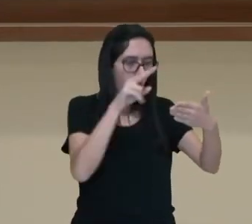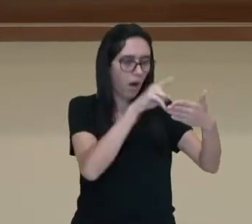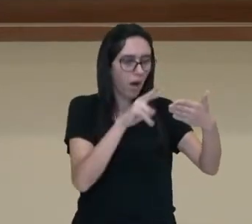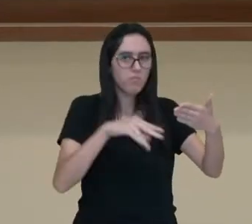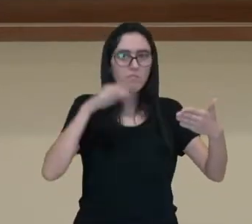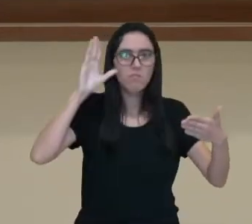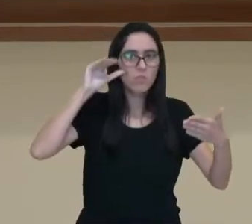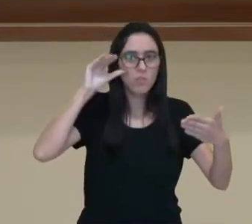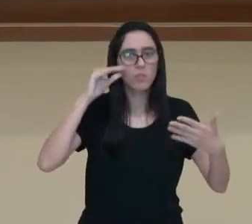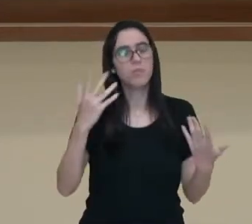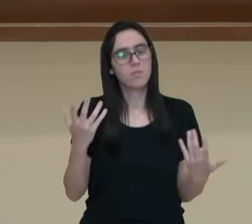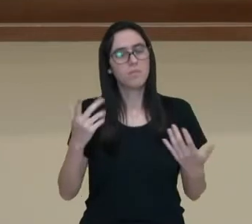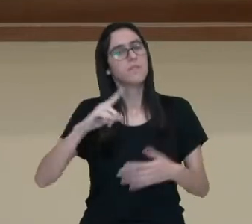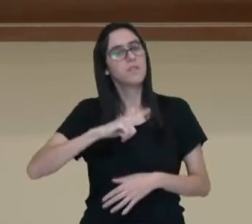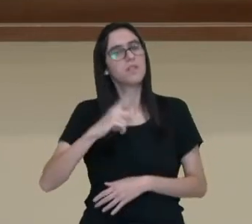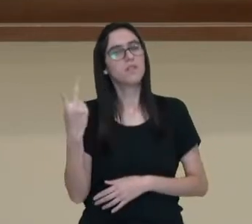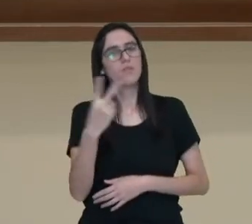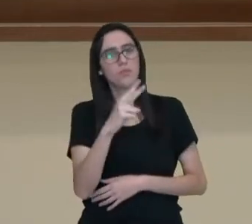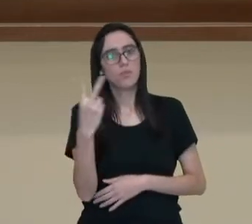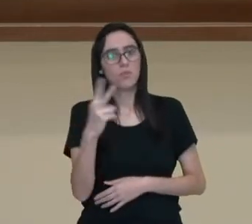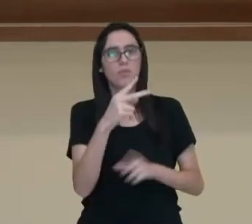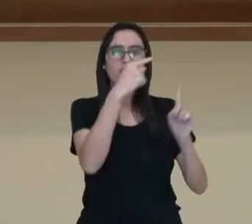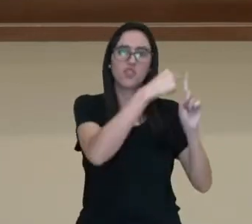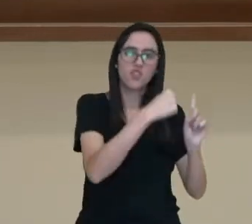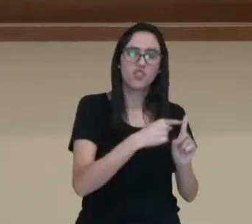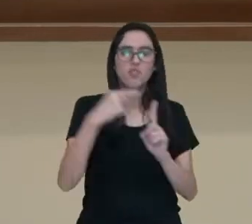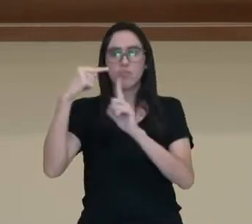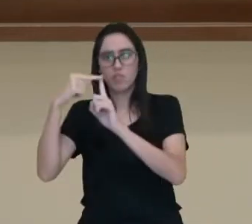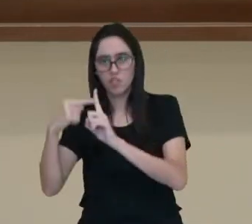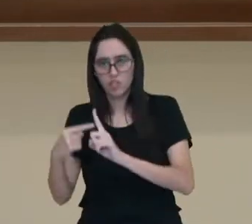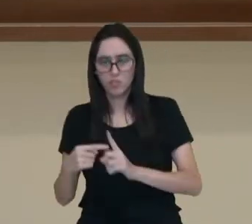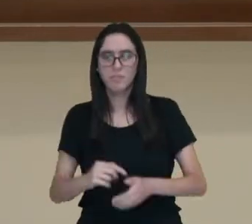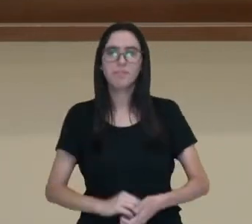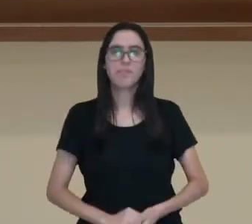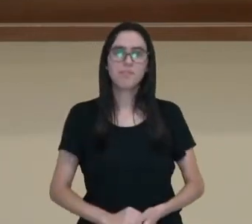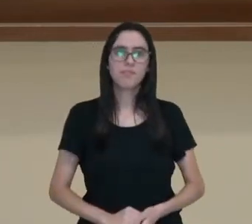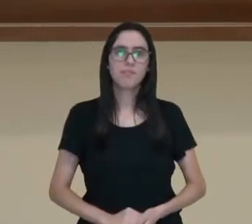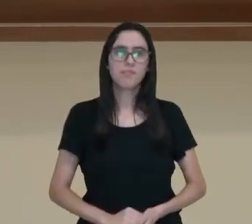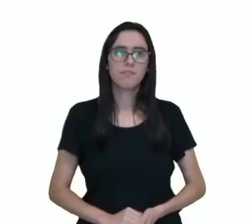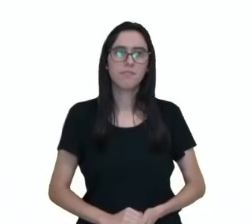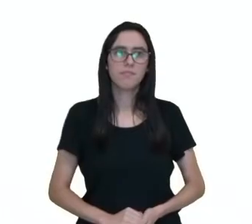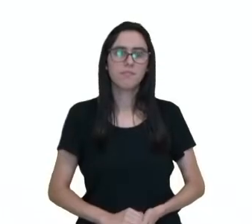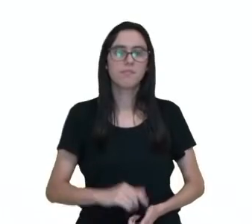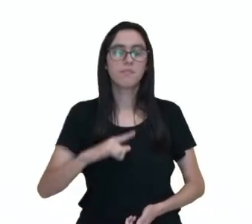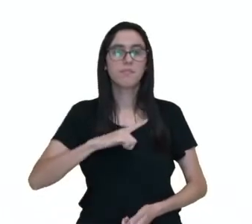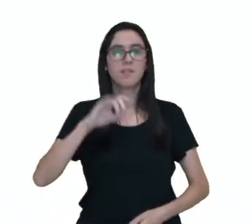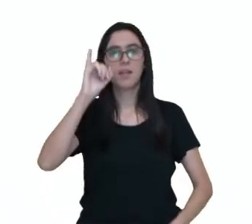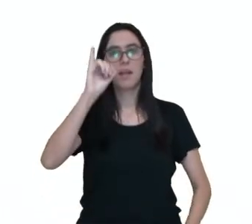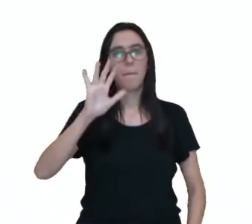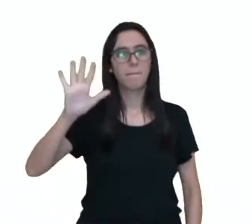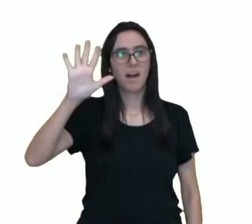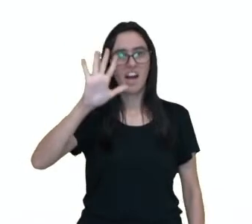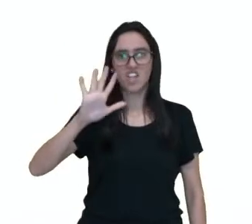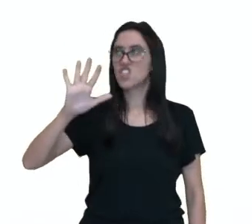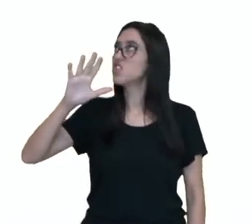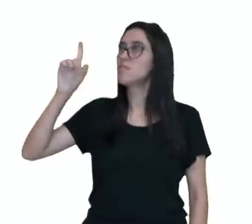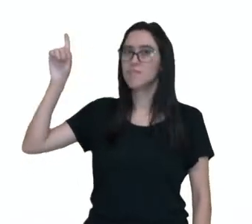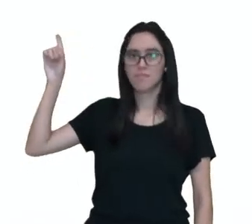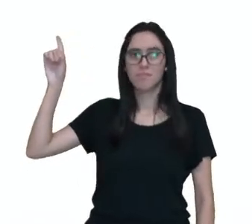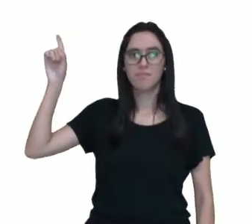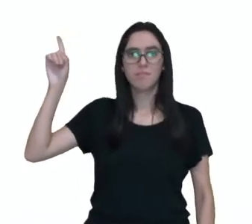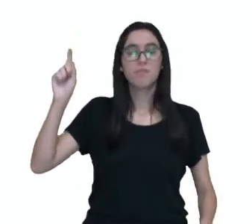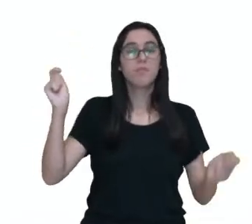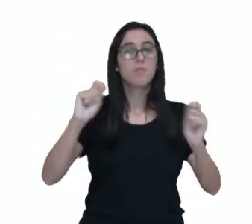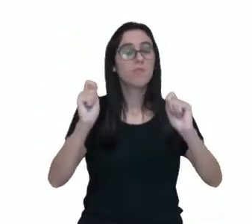nós temos ali dois tipos de sentido, né? Com o apoio da imagem, as frases apresentam